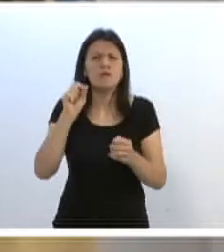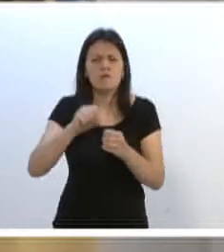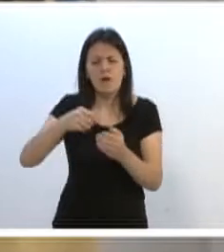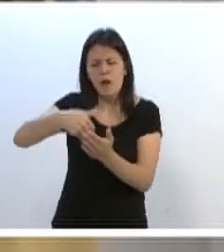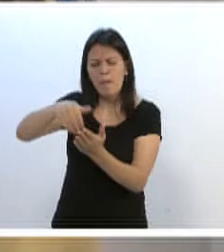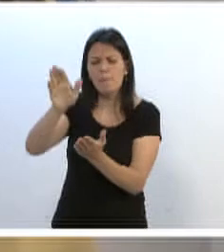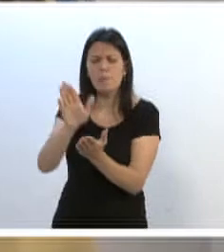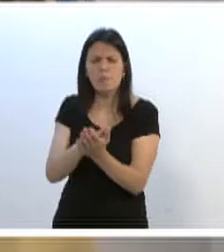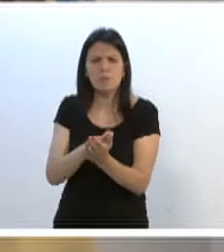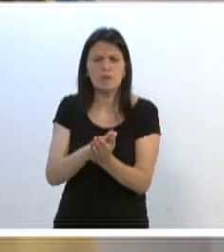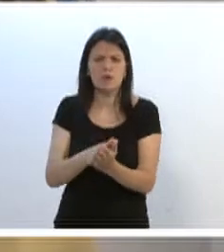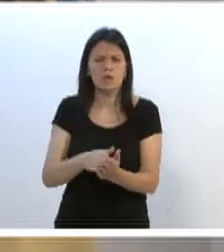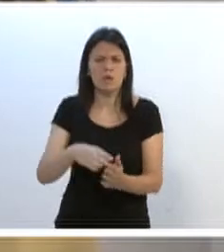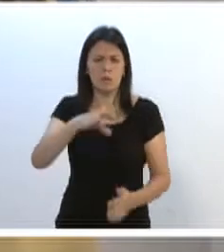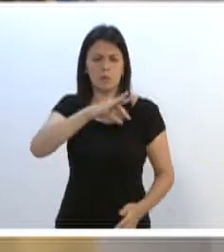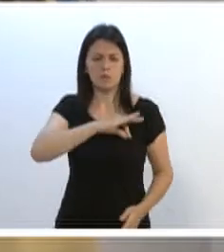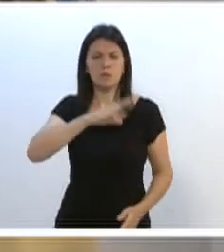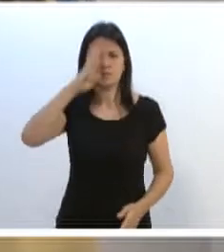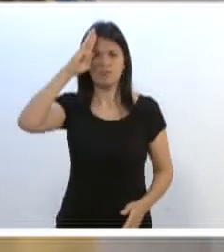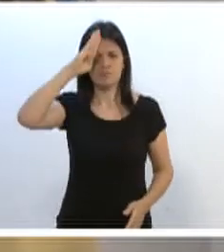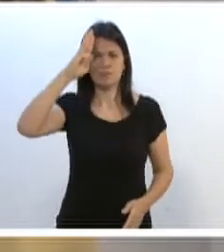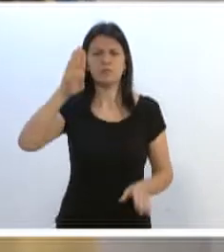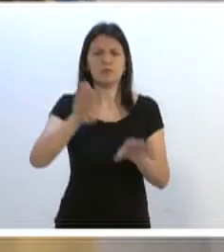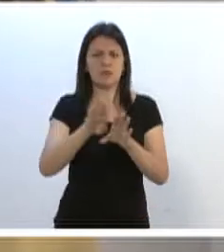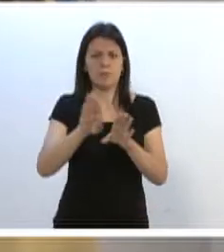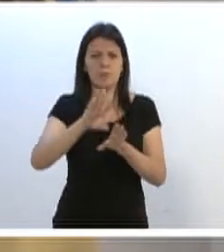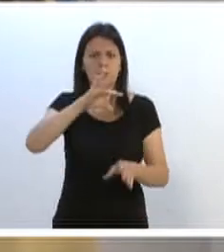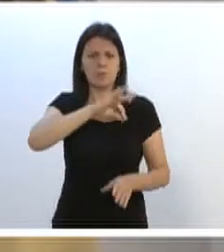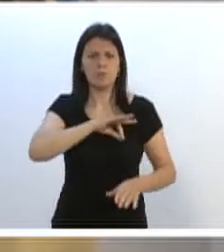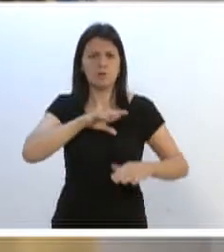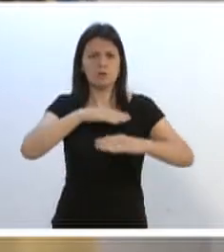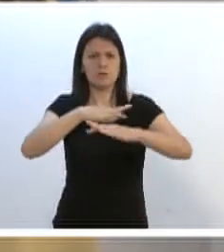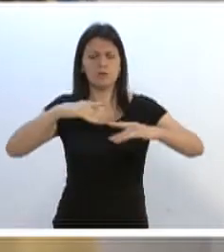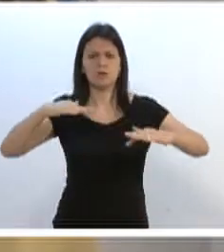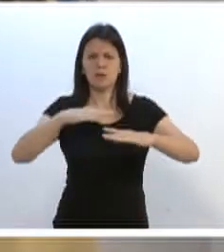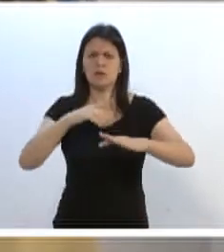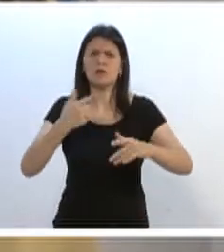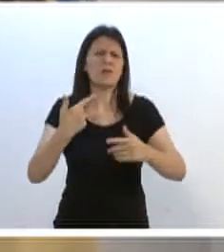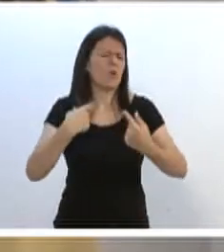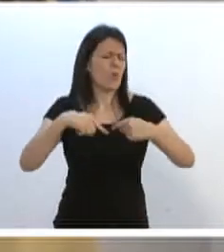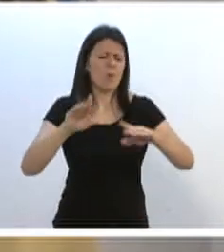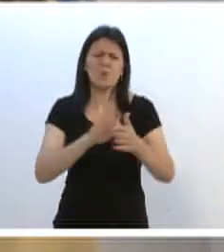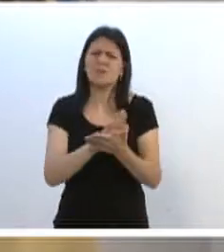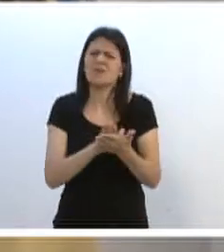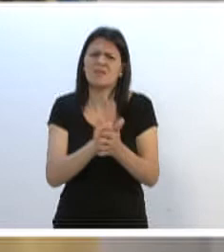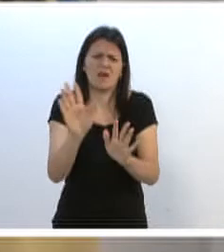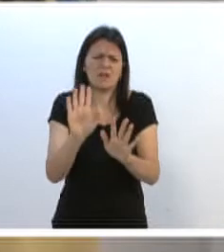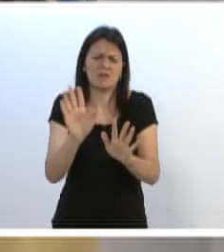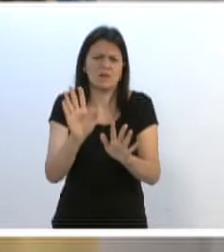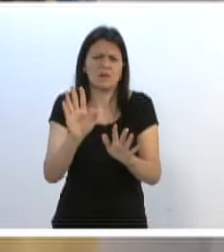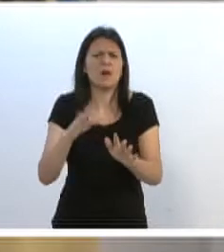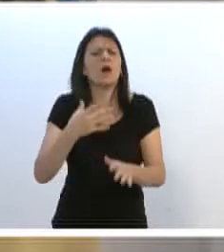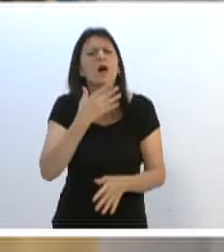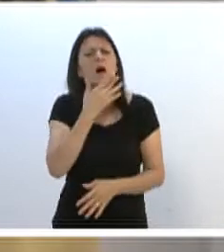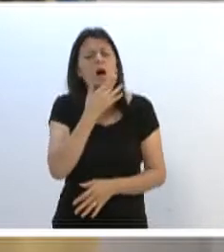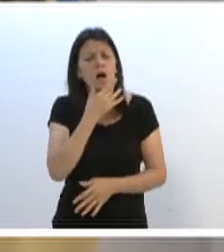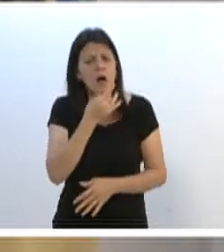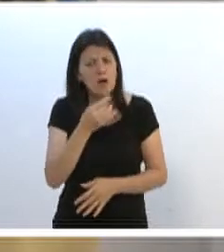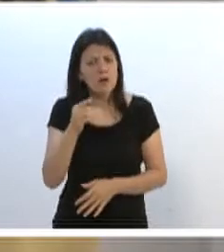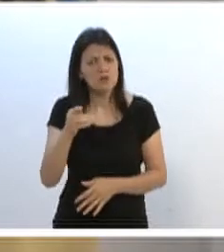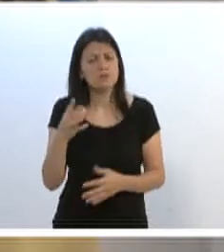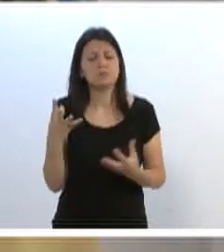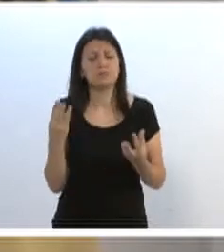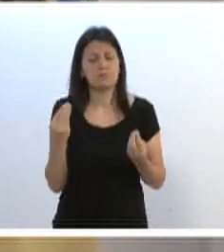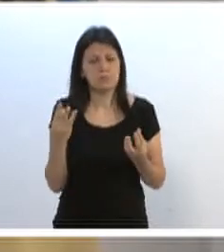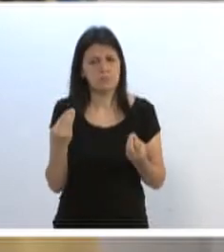Polícia Militar, seja o nosso agente de trânsito, que não tenho nada pessoal contra nenhum, muito pelo contrário, acho que a